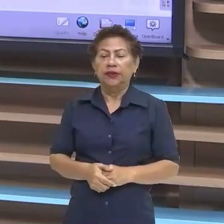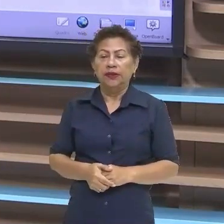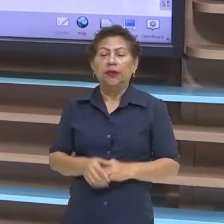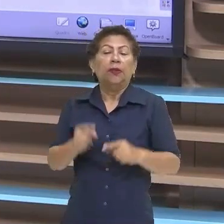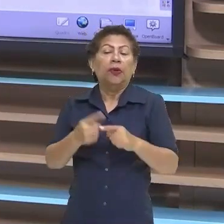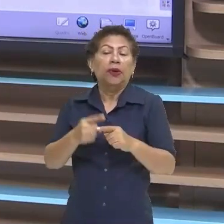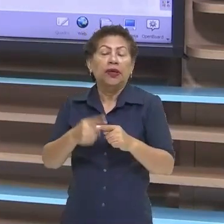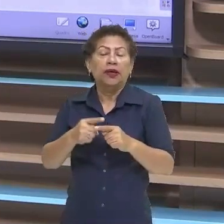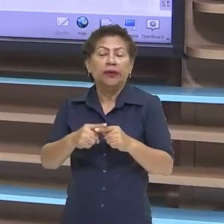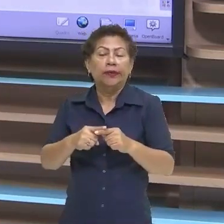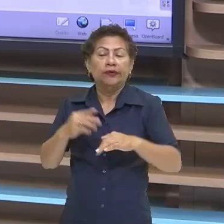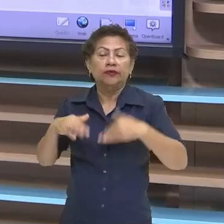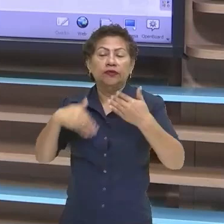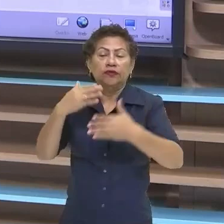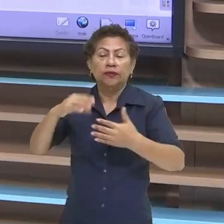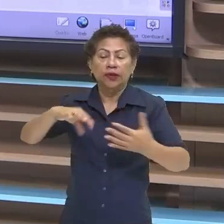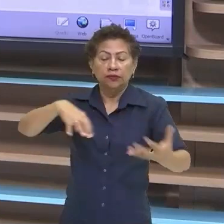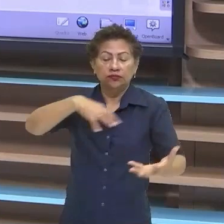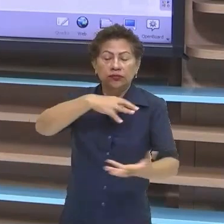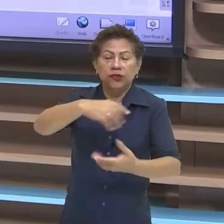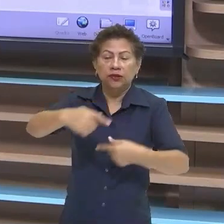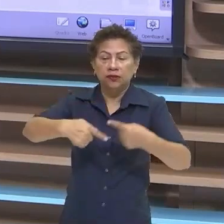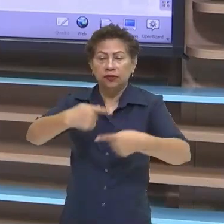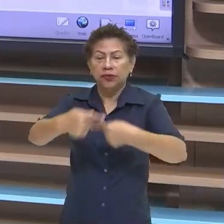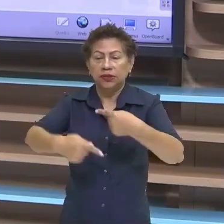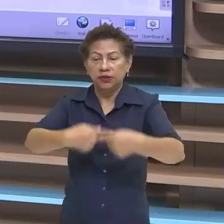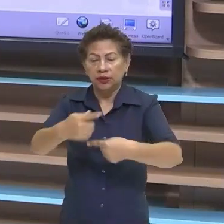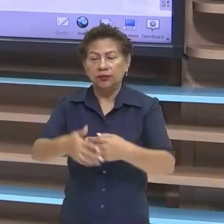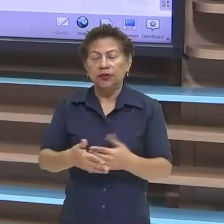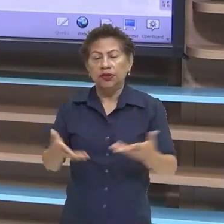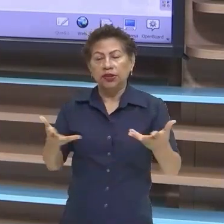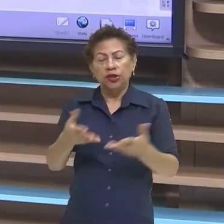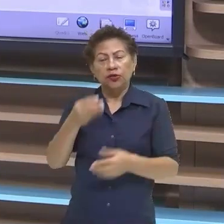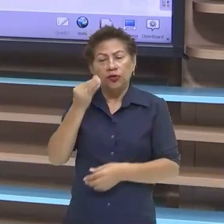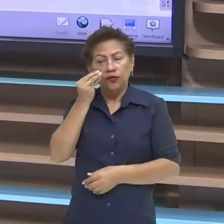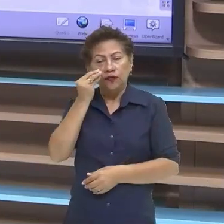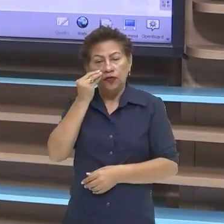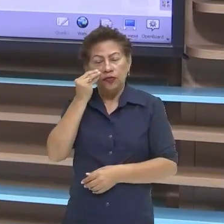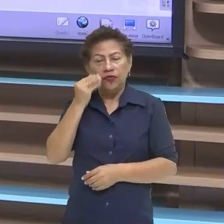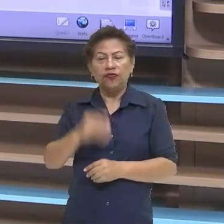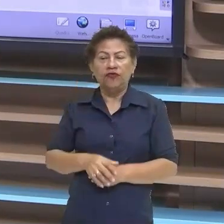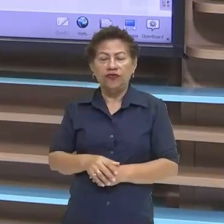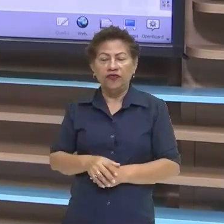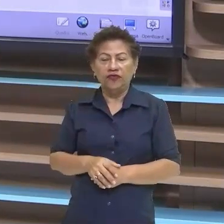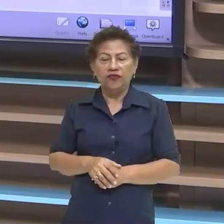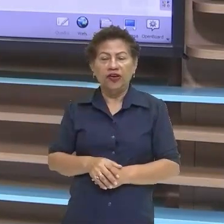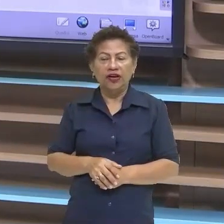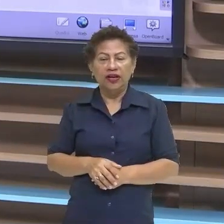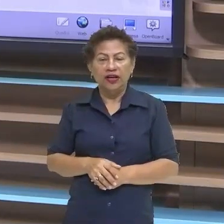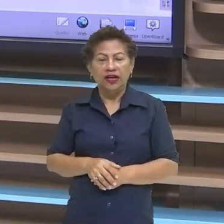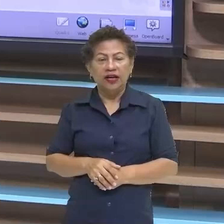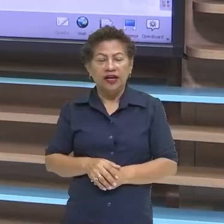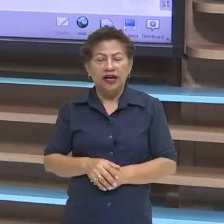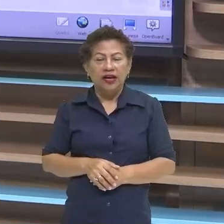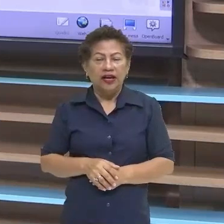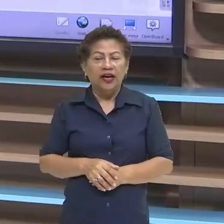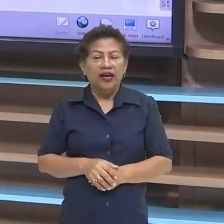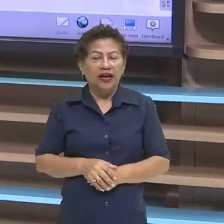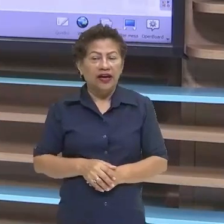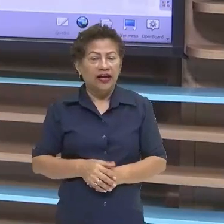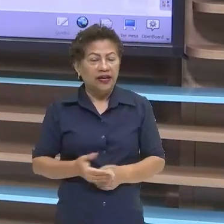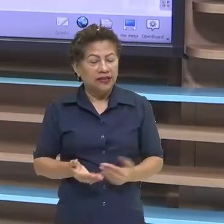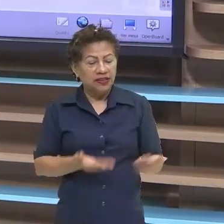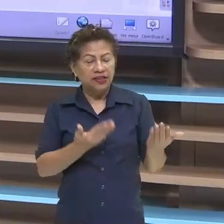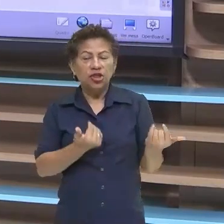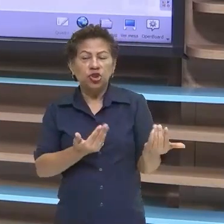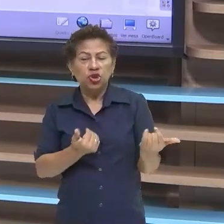globalização. E agora nós vamos chamar aí o nosso personagem de geografia, né? Vamos chamar o Curumim para ele